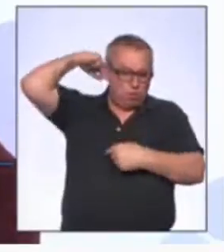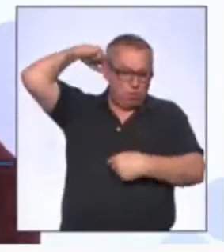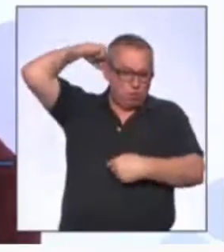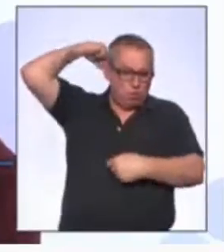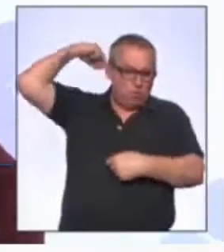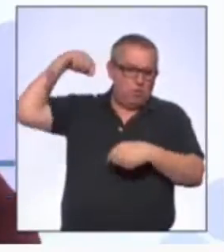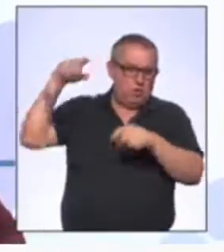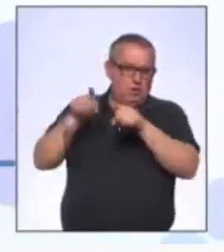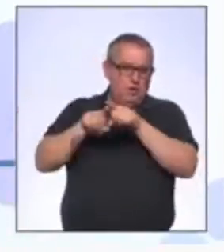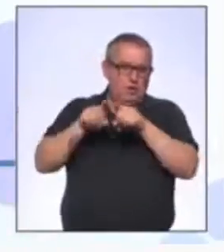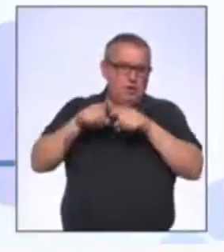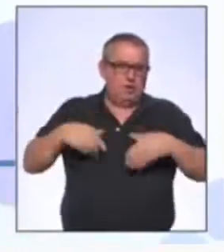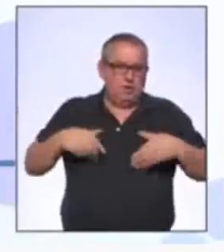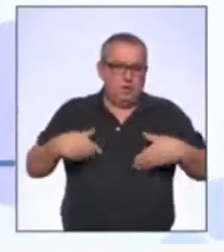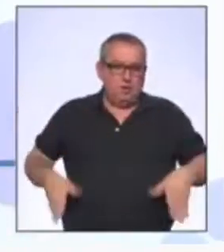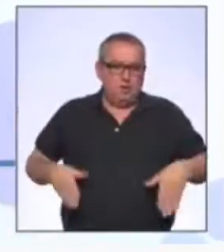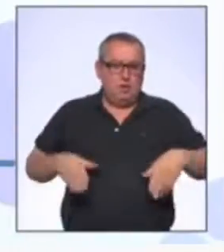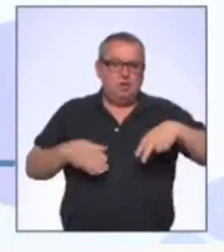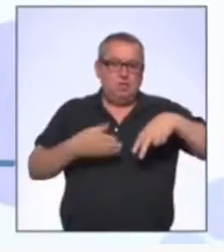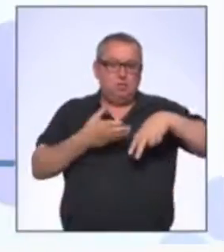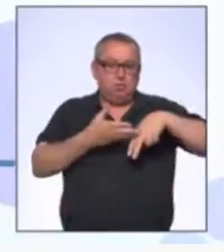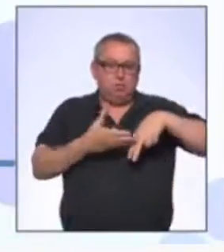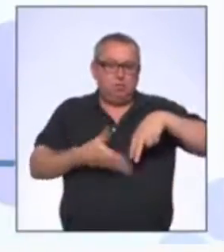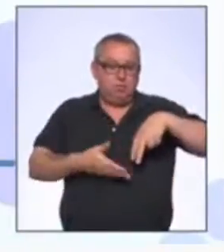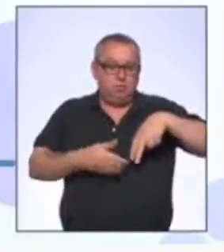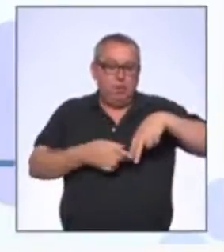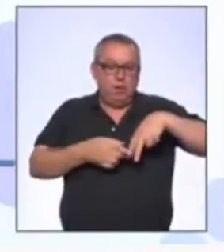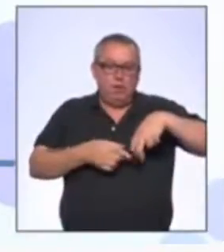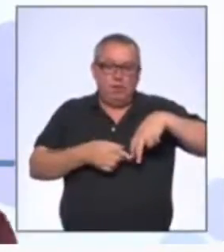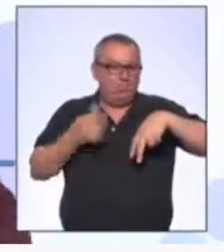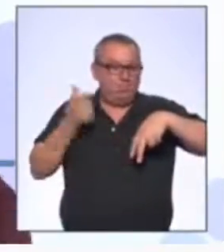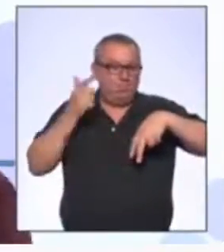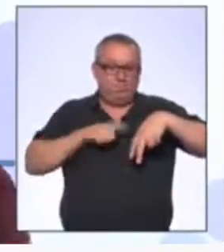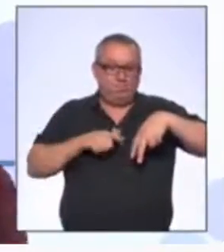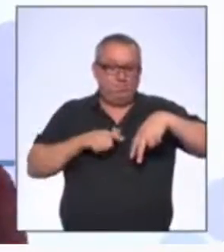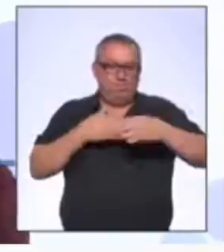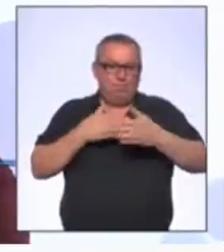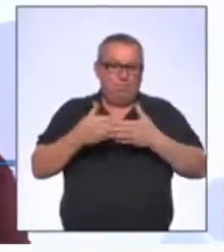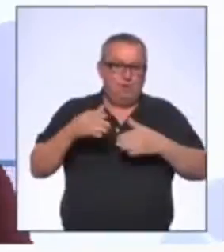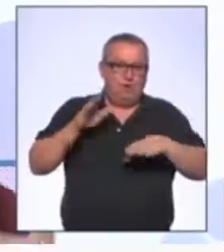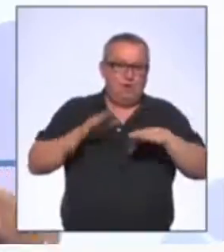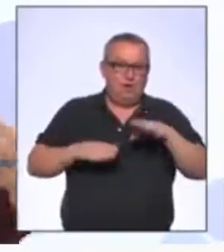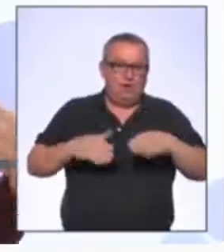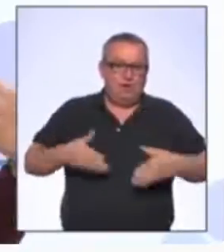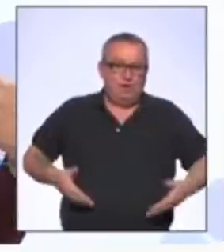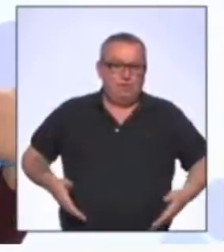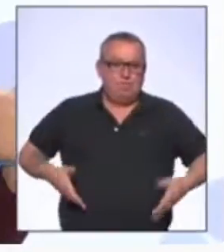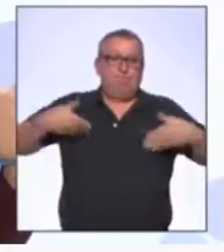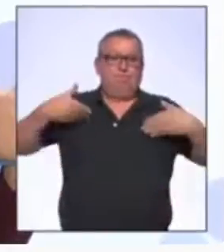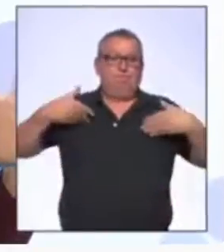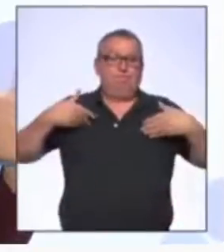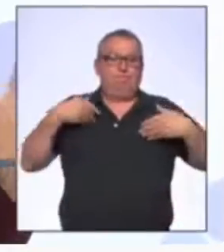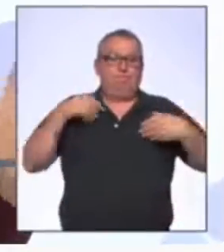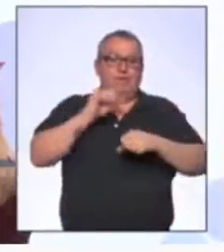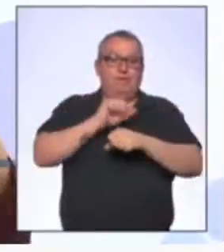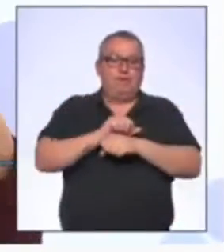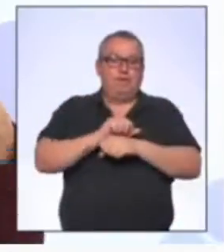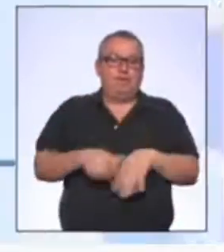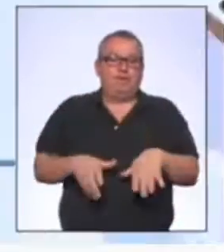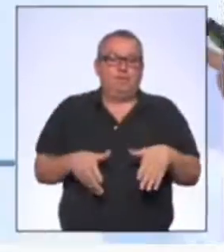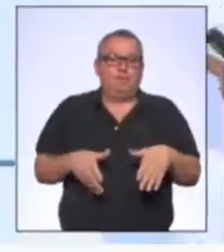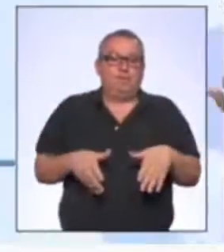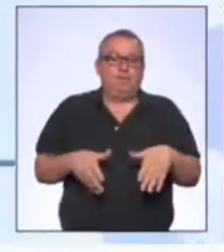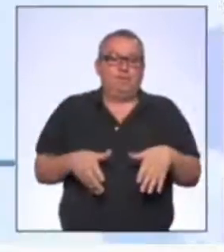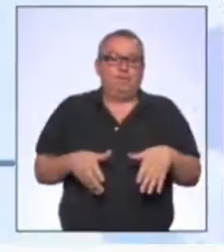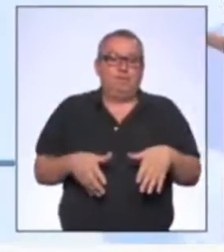se movimentar da cintura para baixo às vezes ela deixa de se movimentar na parte superior ali gol